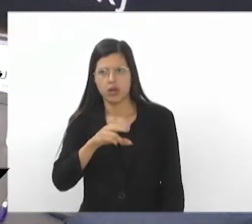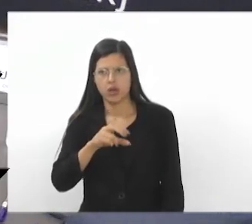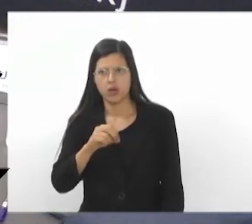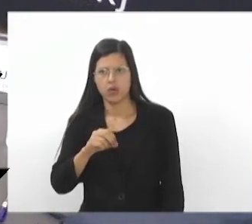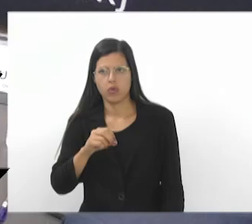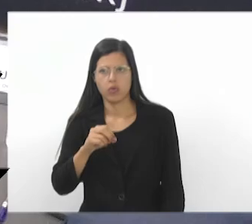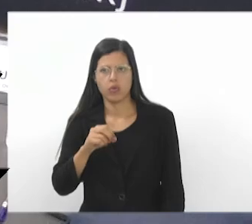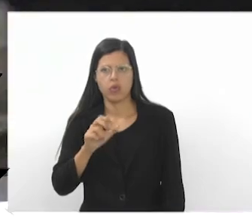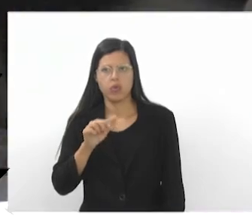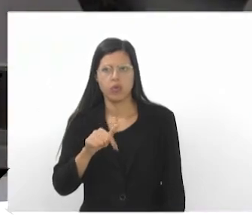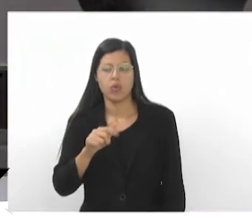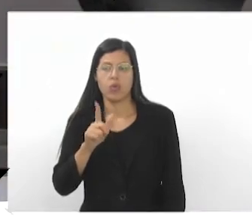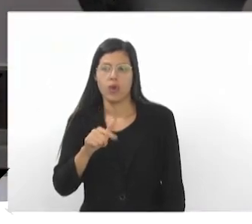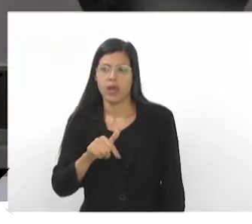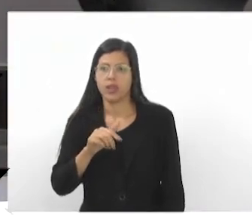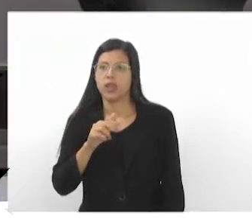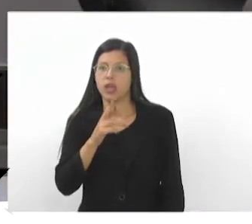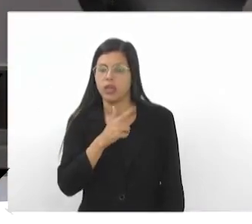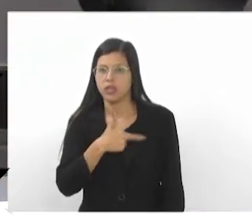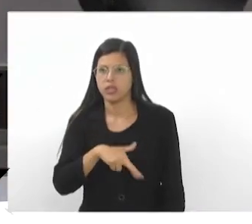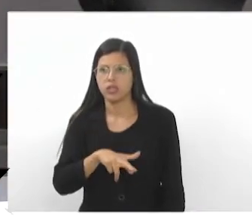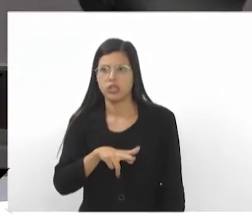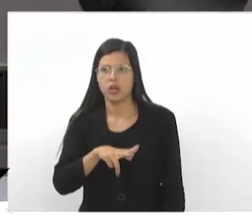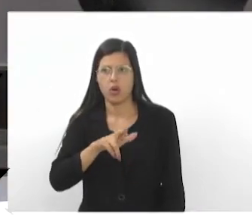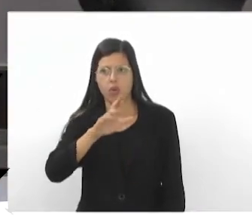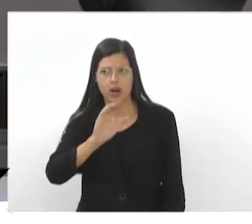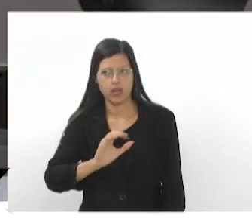romana, porque na ementa não diz.